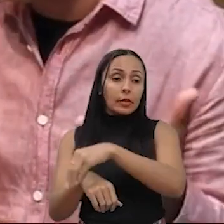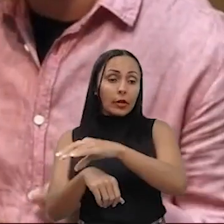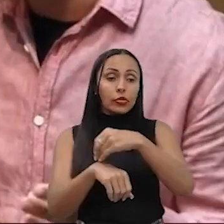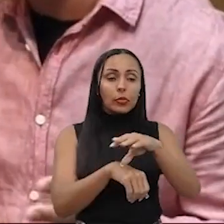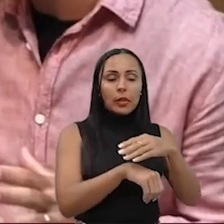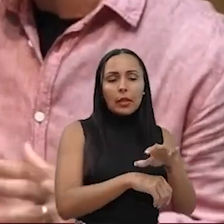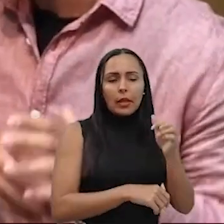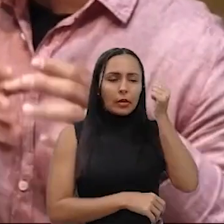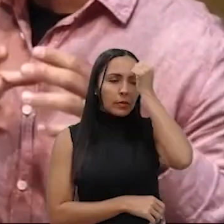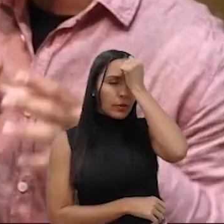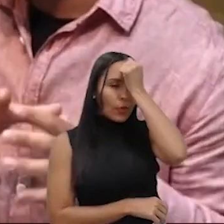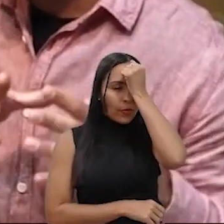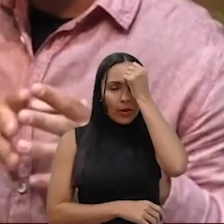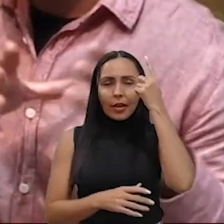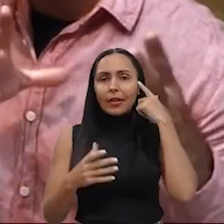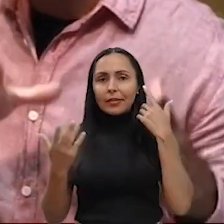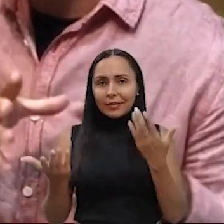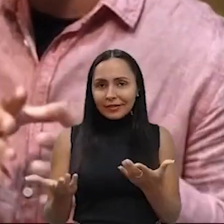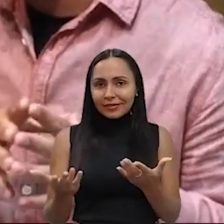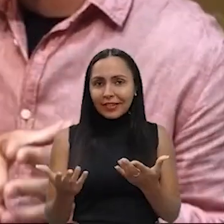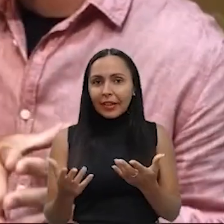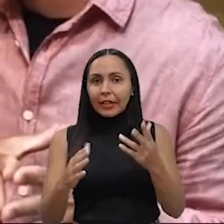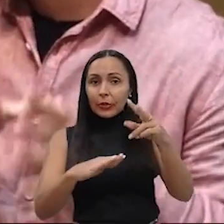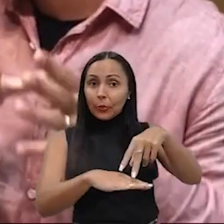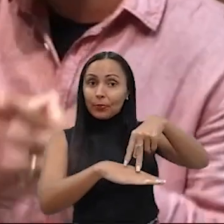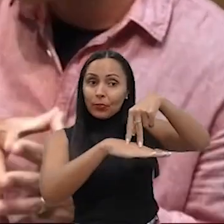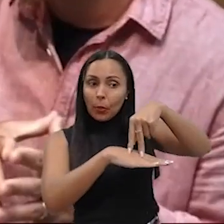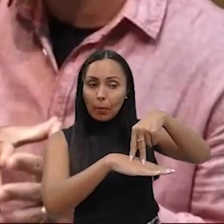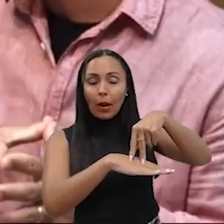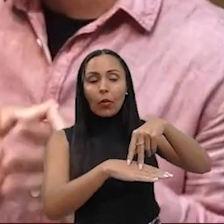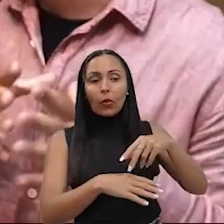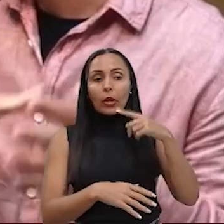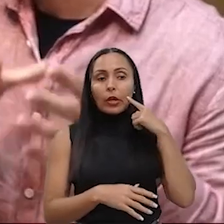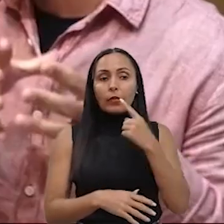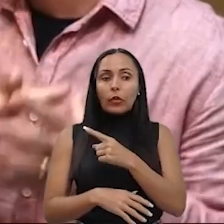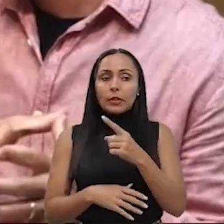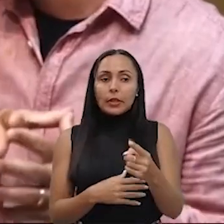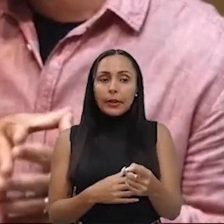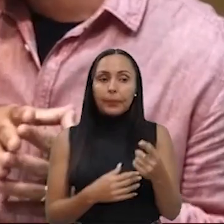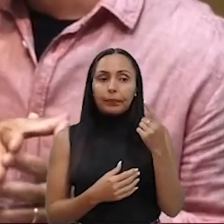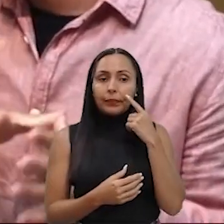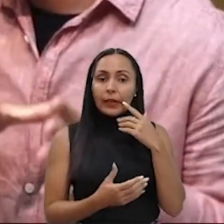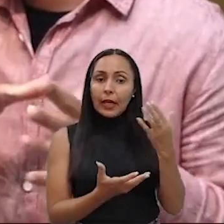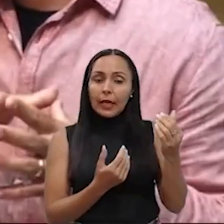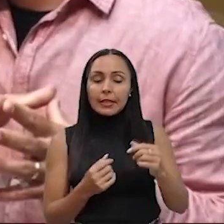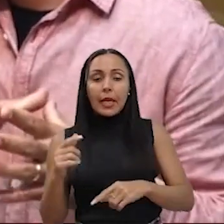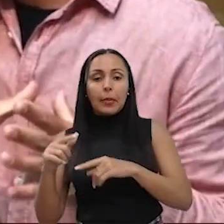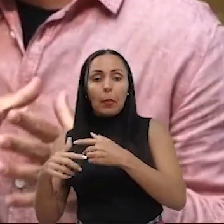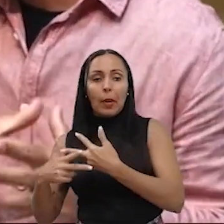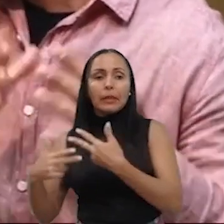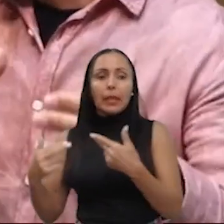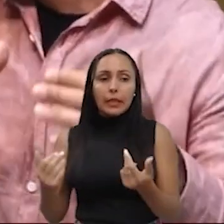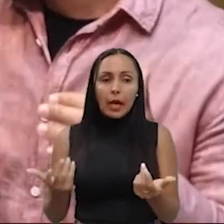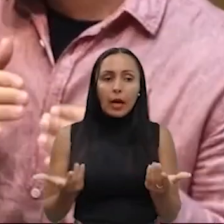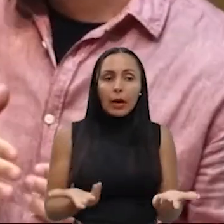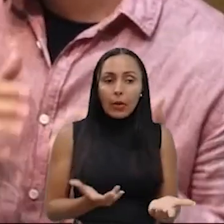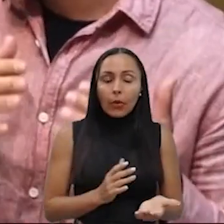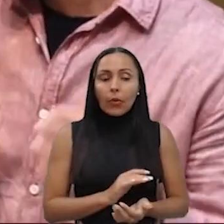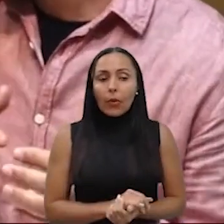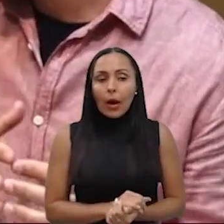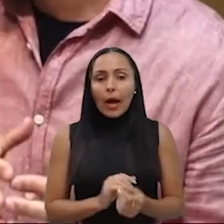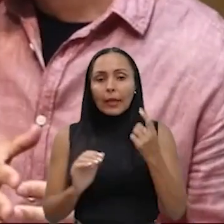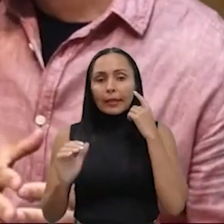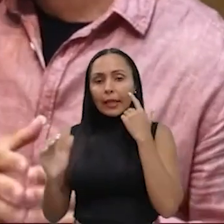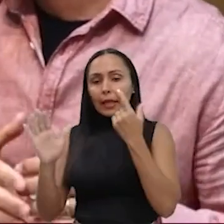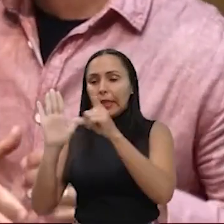né, aí nos palcos. E eu acho que é a curiosidade de muita gente. Você recebe esse material, lista, por exemplo,